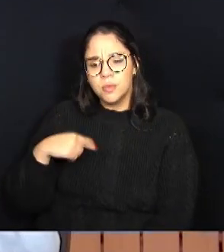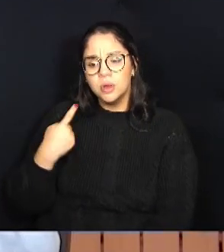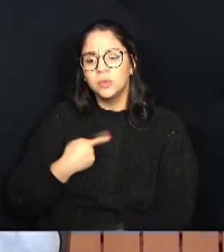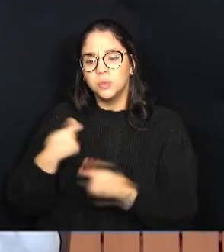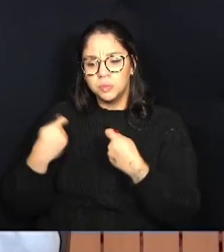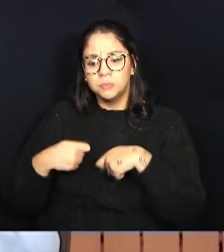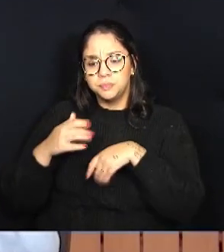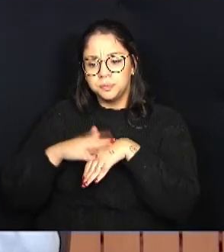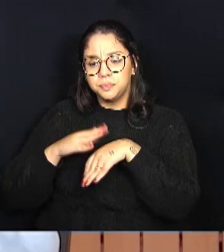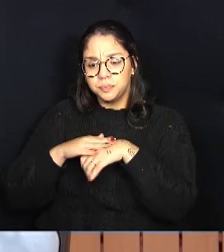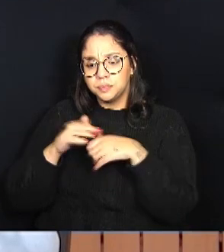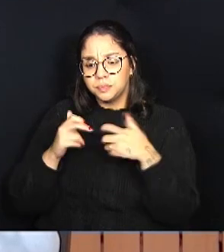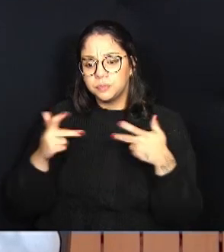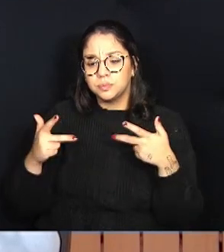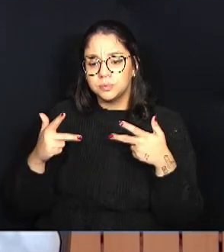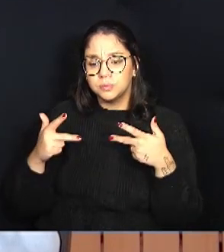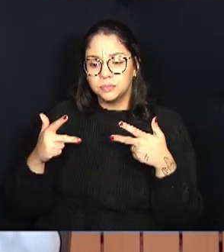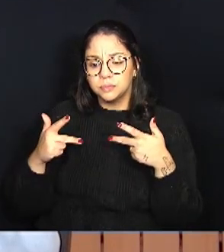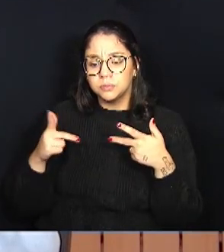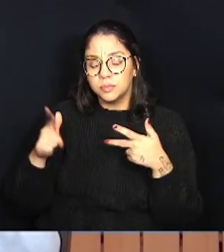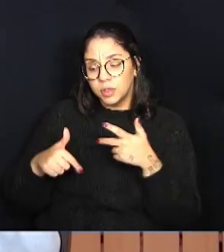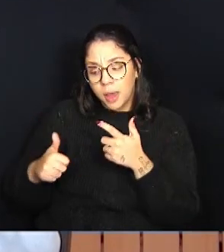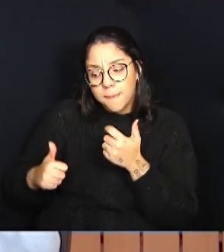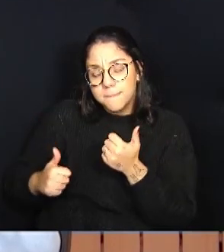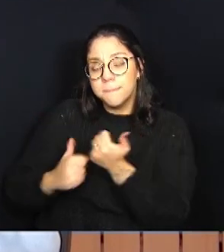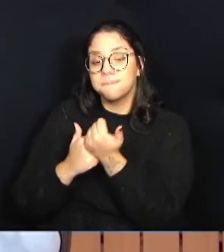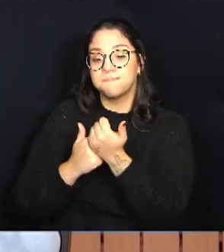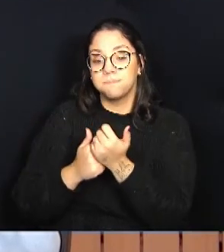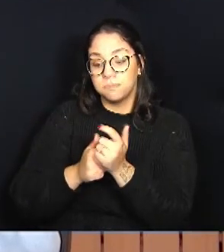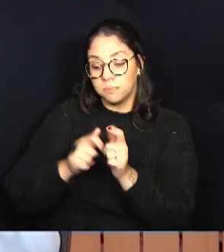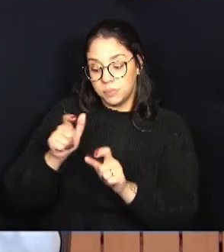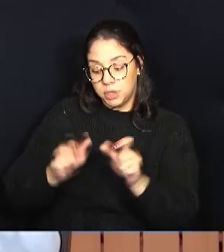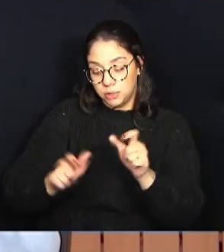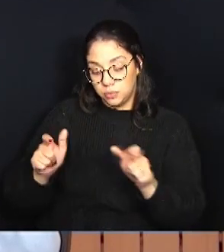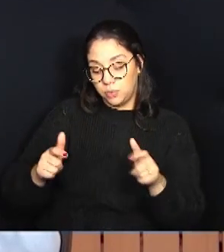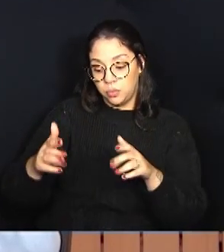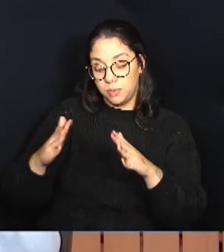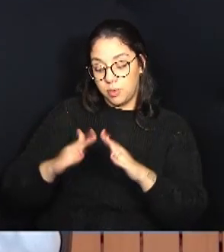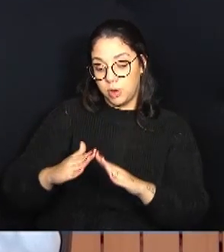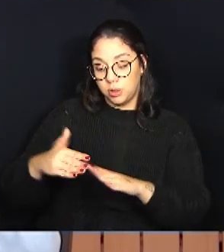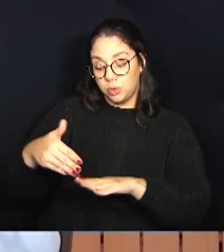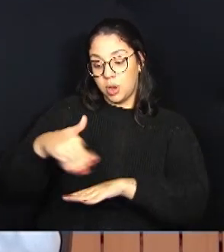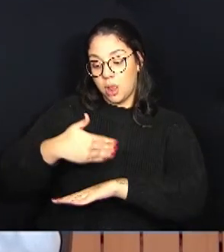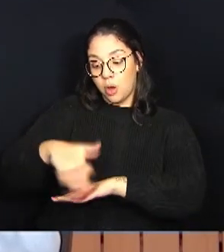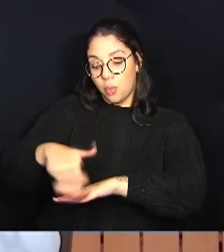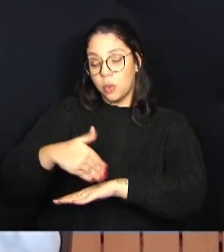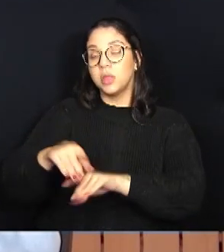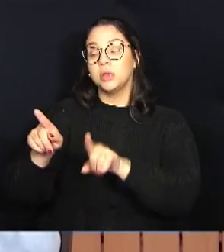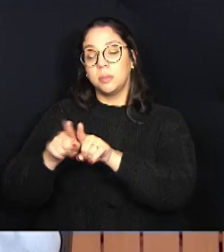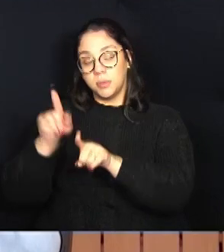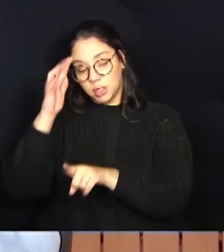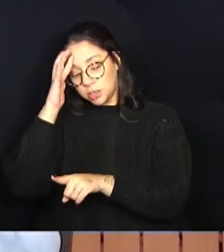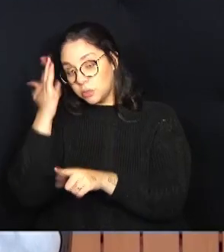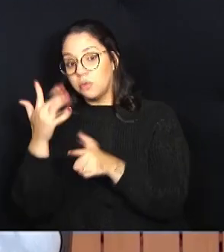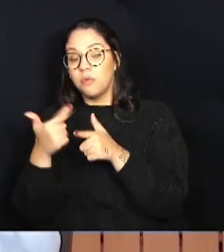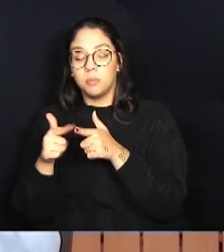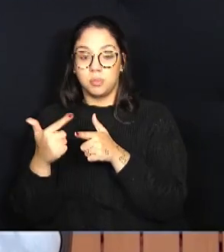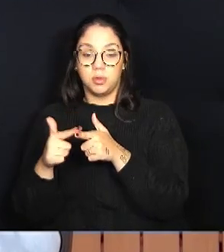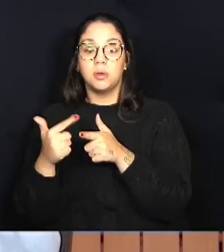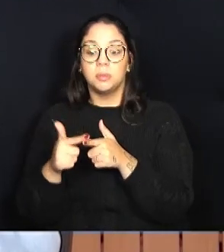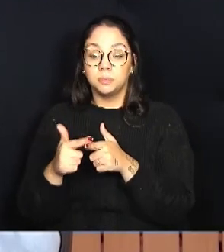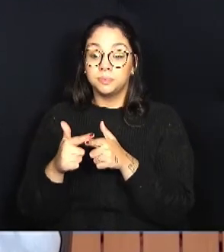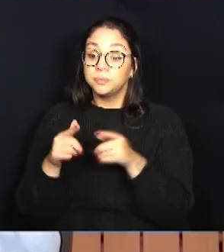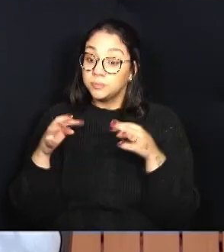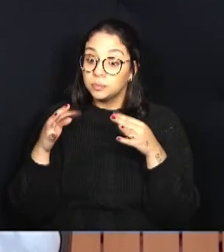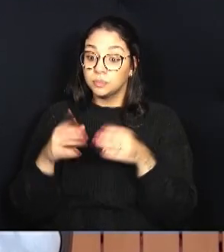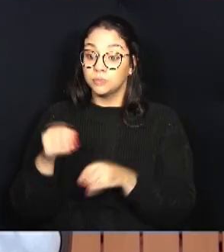ações que ampare o morador em situação de rua e que a gente resolva o problema, para que todos saiam